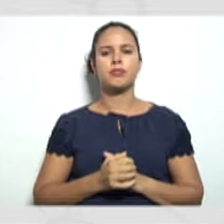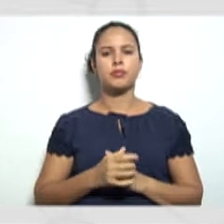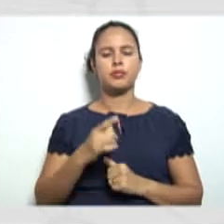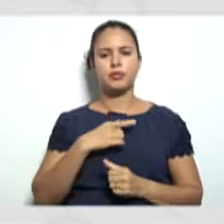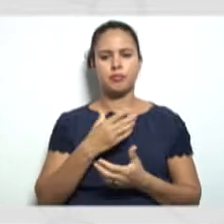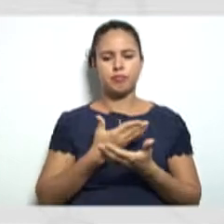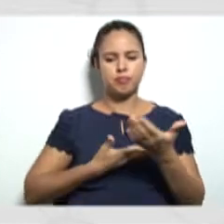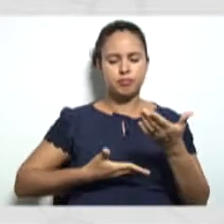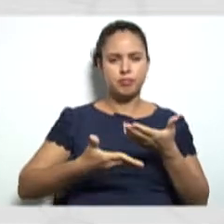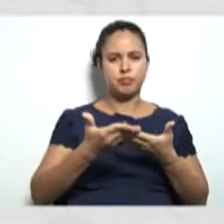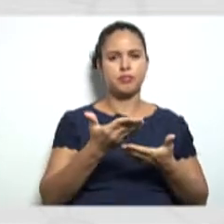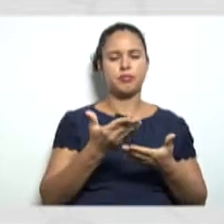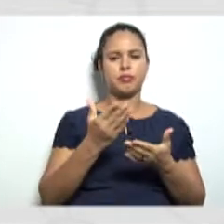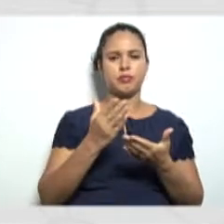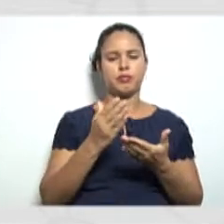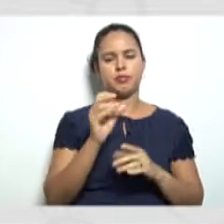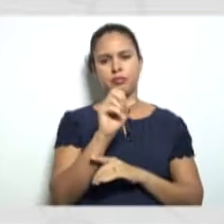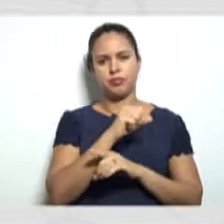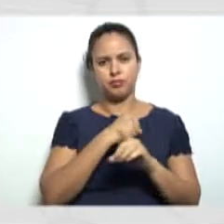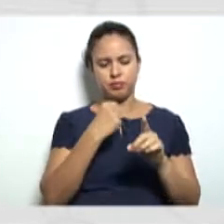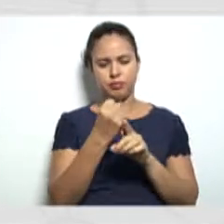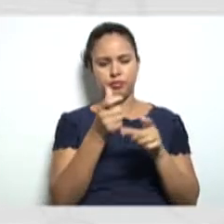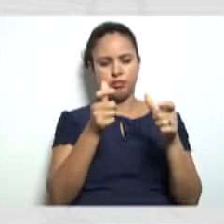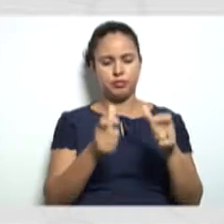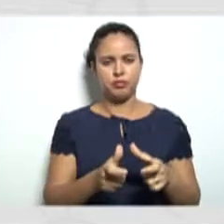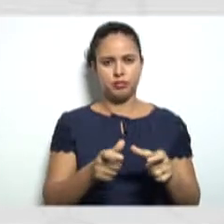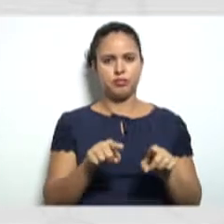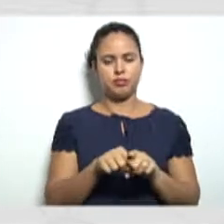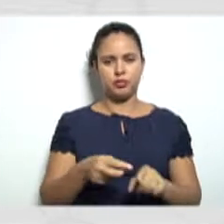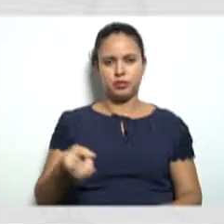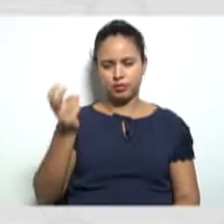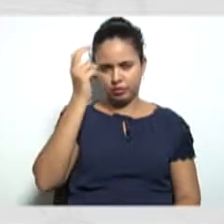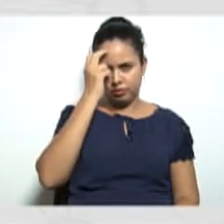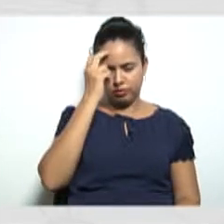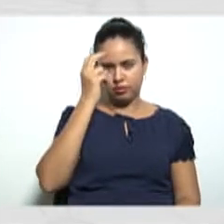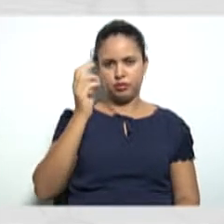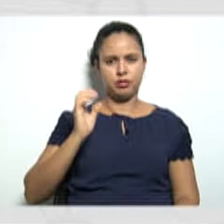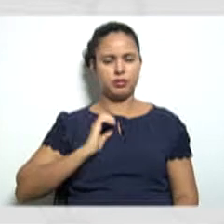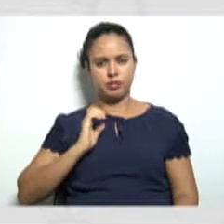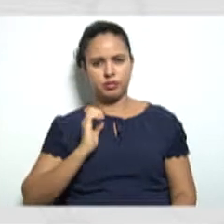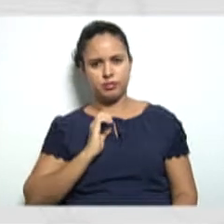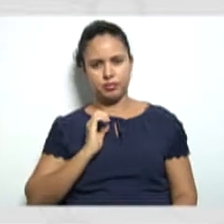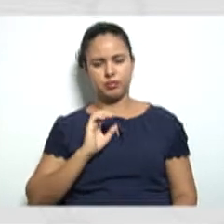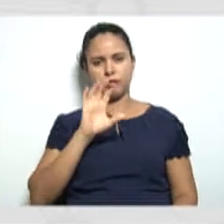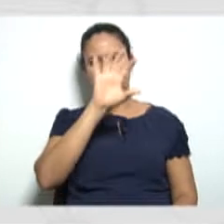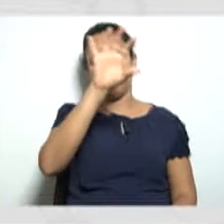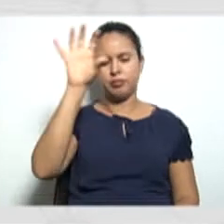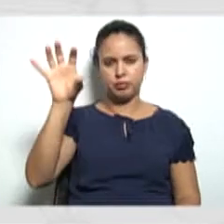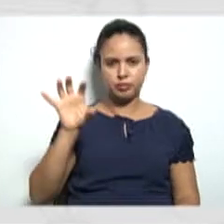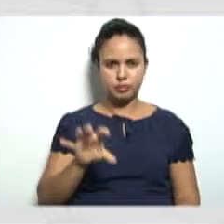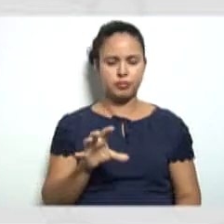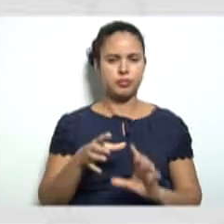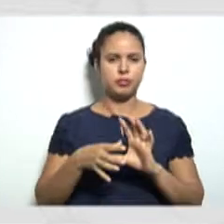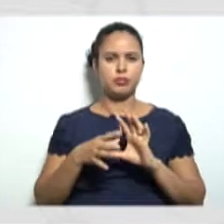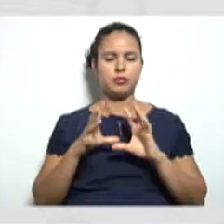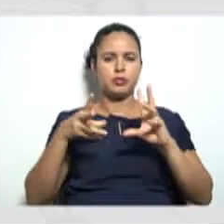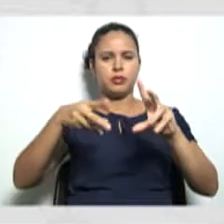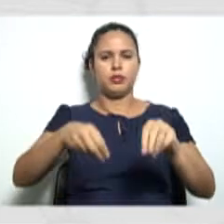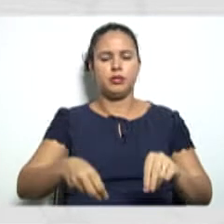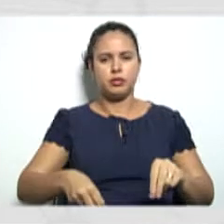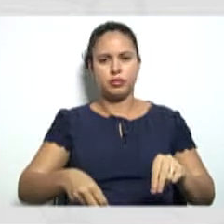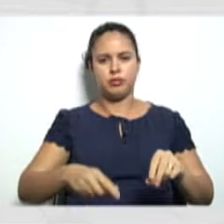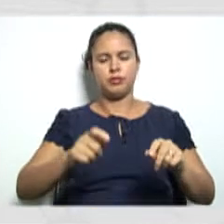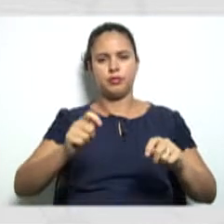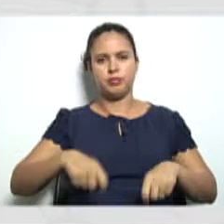dos turistas com a sociedade local e a sua cultura e riquezas regionais, e todos devidamente são mais preparados para